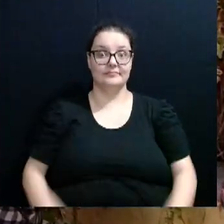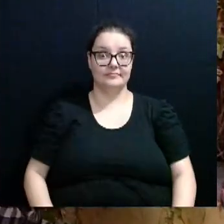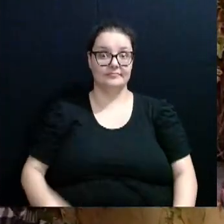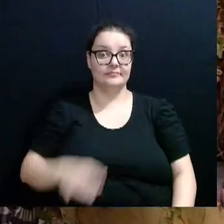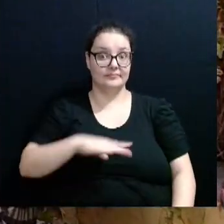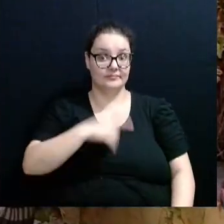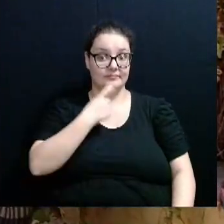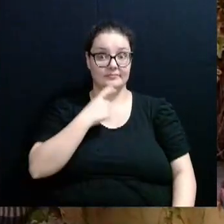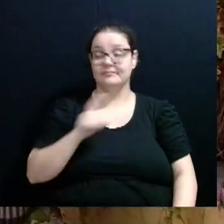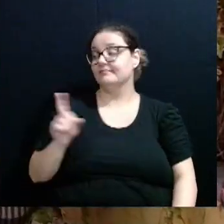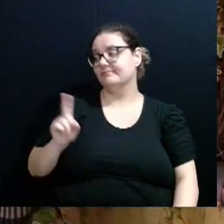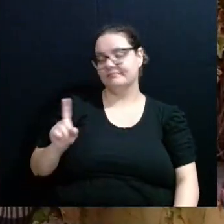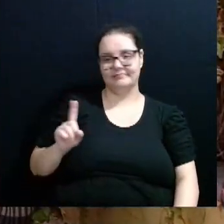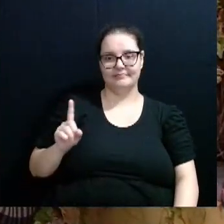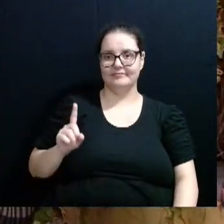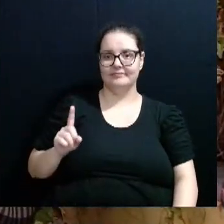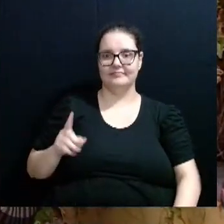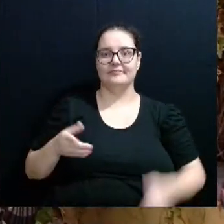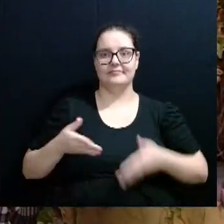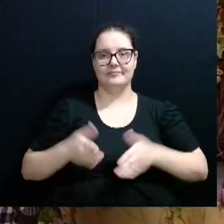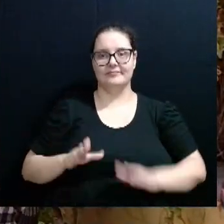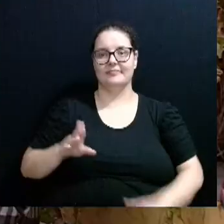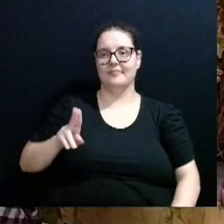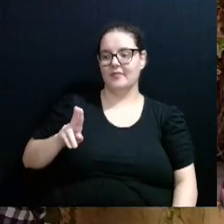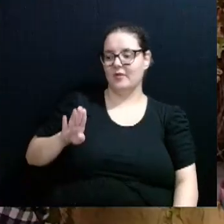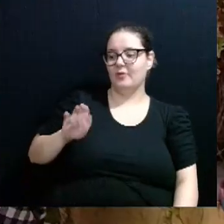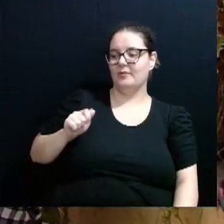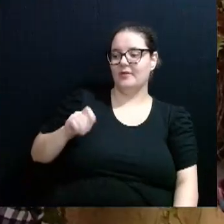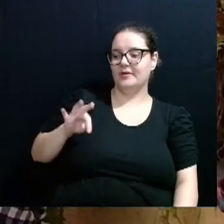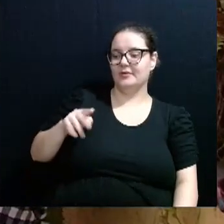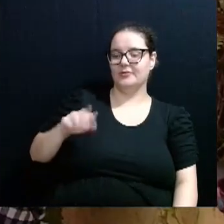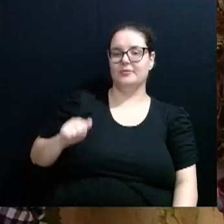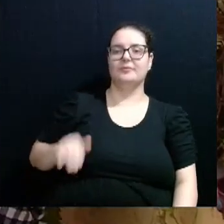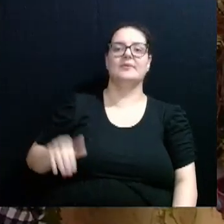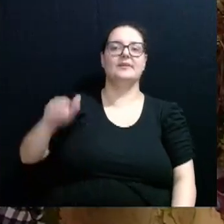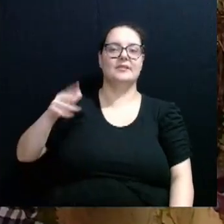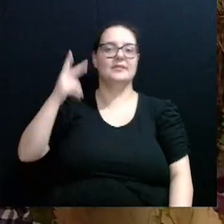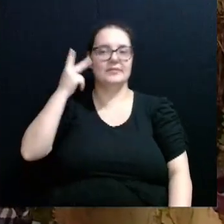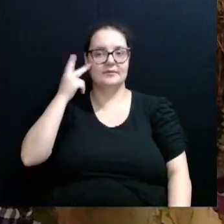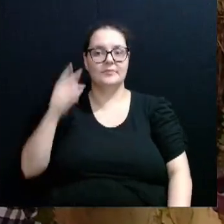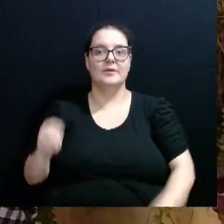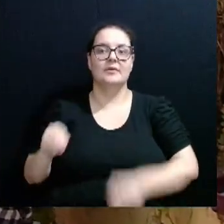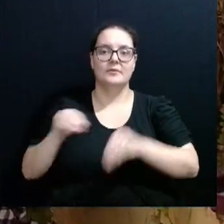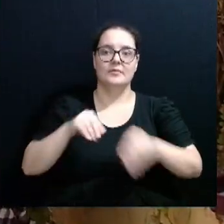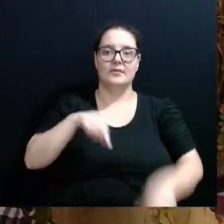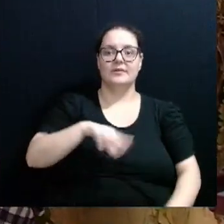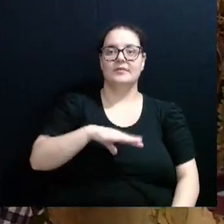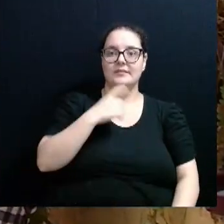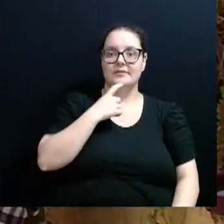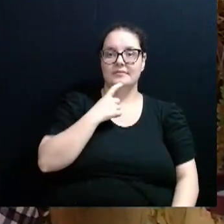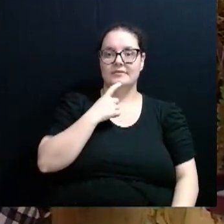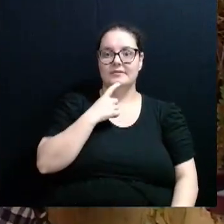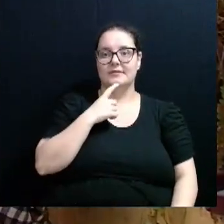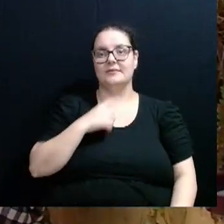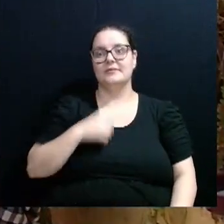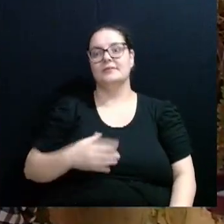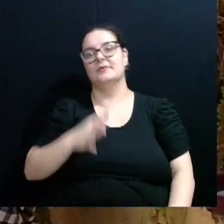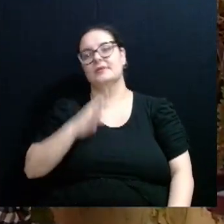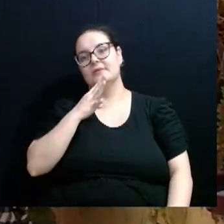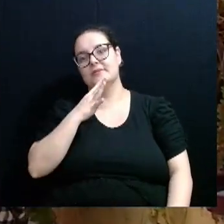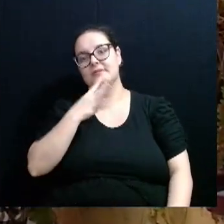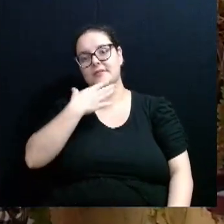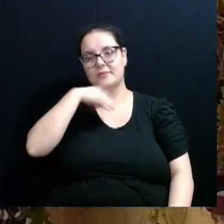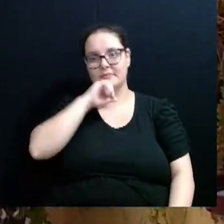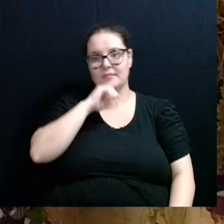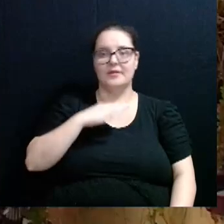Não, eu sou nascida em Ubatuba e criada em São Paulo. E eu vim pra cá, que eu conheci os pais dos meus filhos, e vi uma oportunidade de crescer em